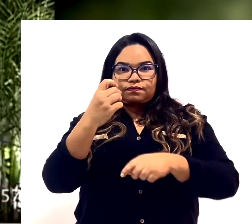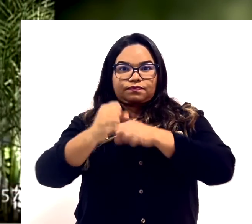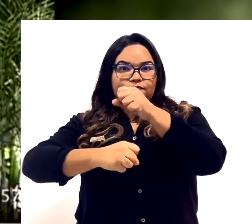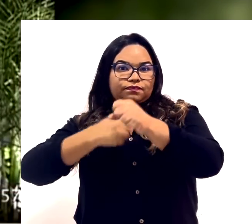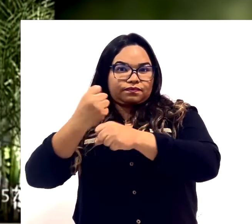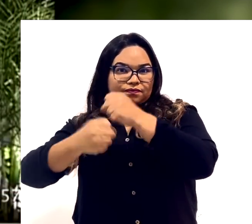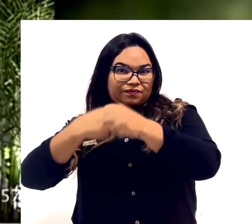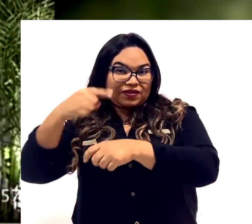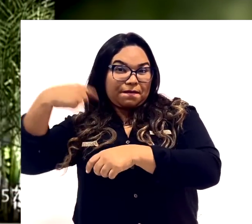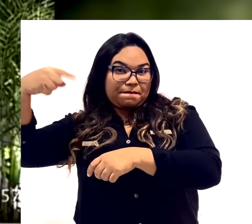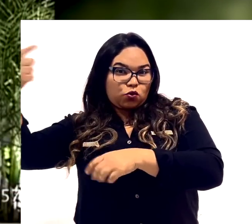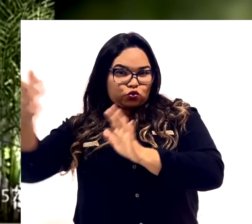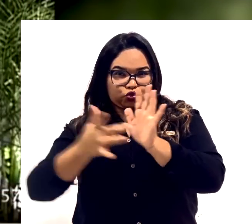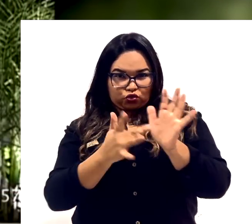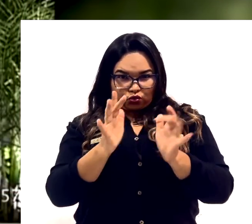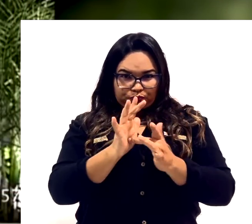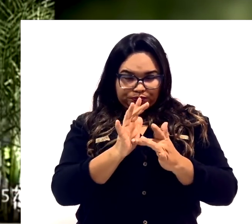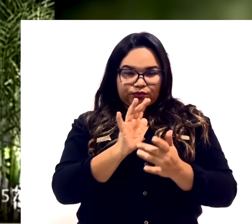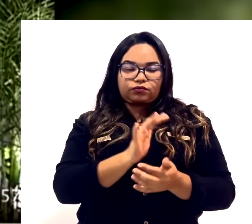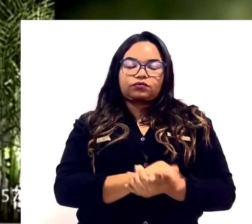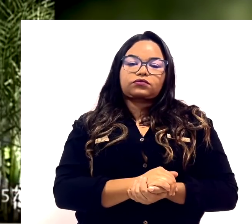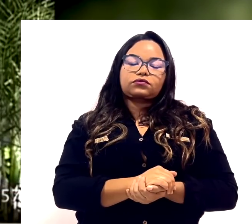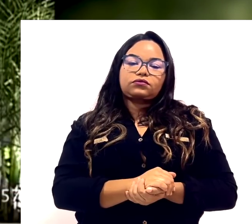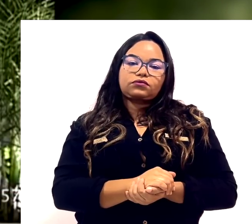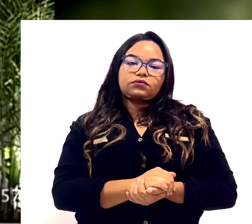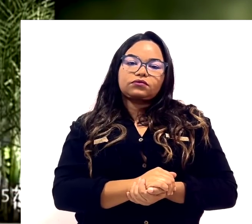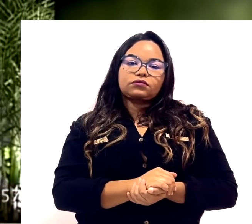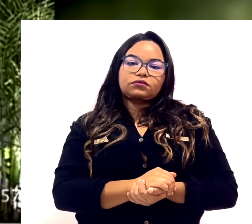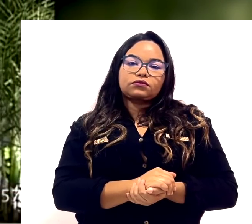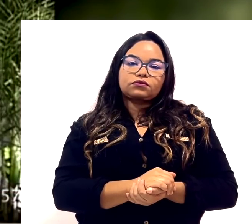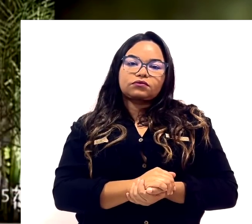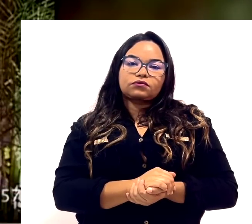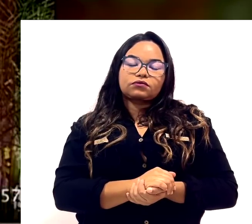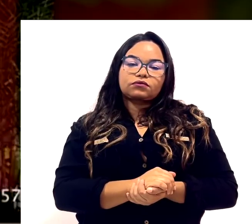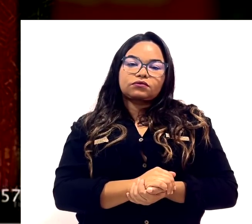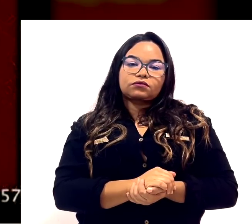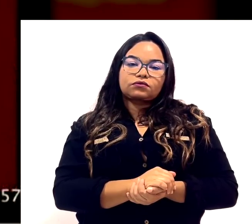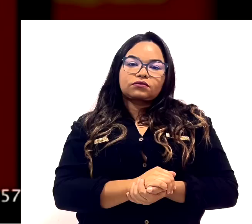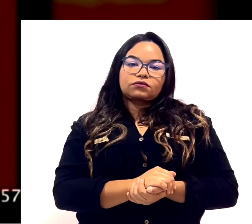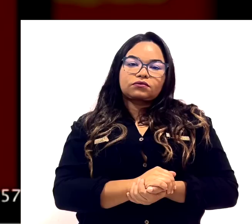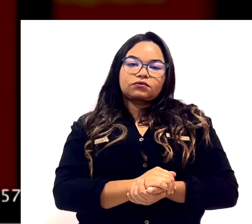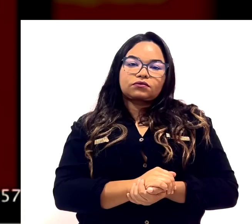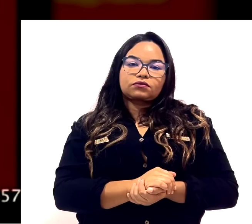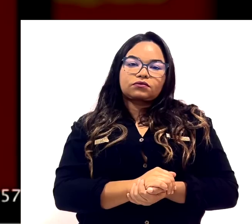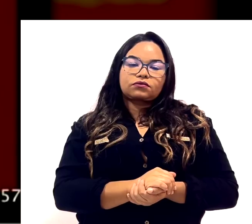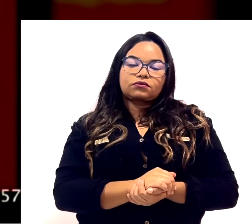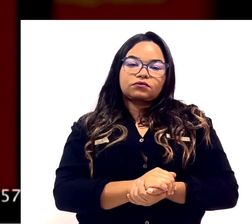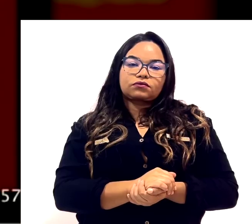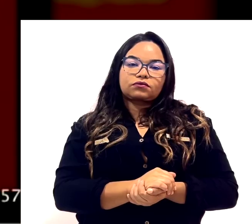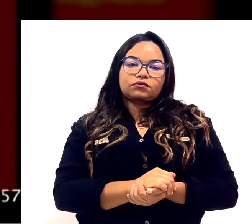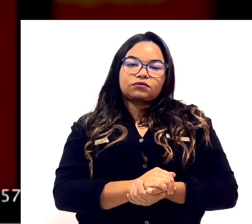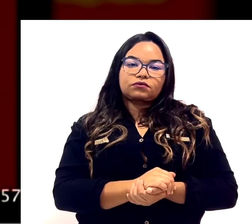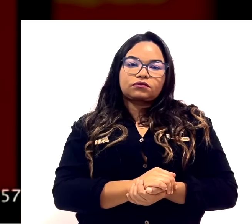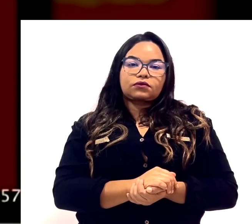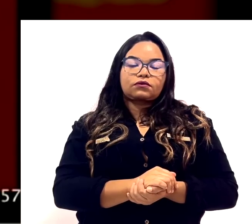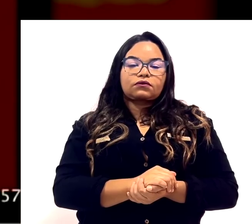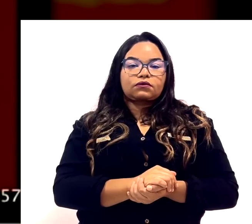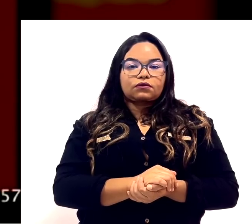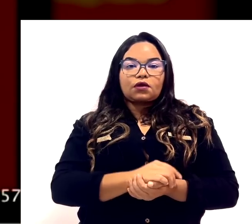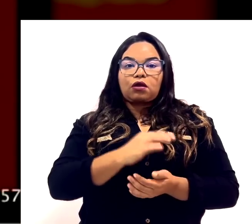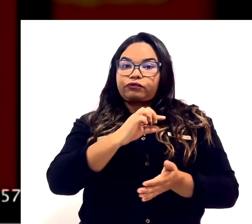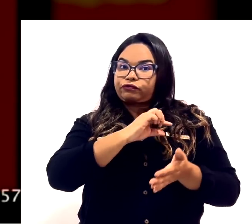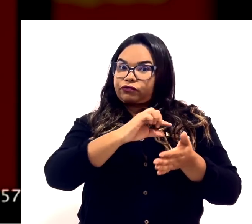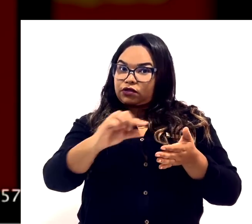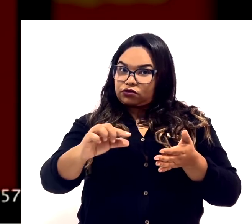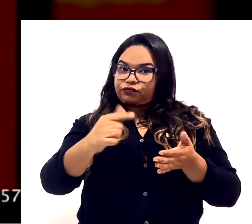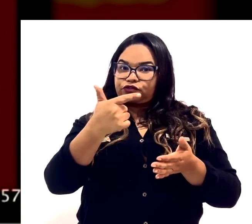476, depois de Cristo. E depois deles se levantará outro.